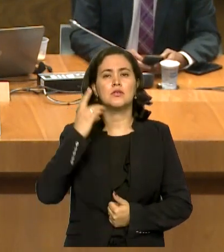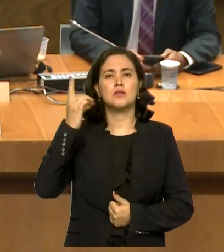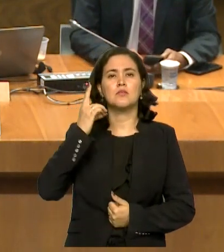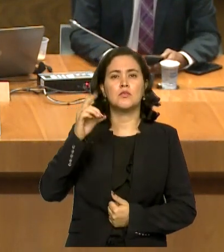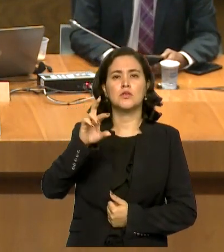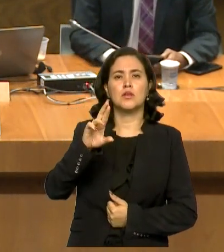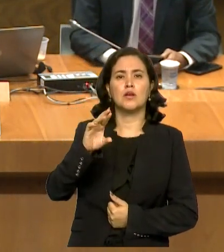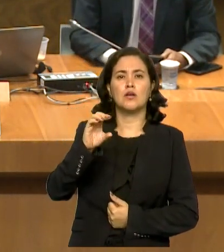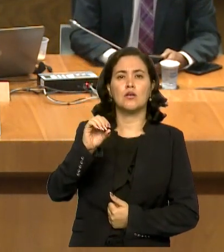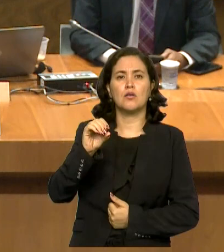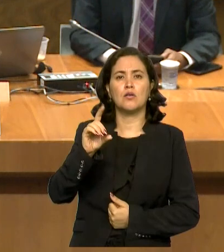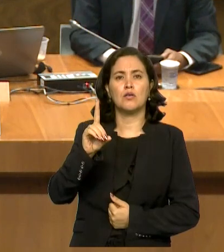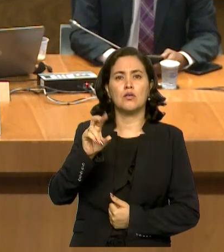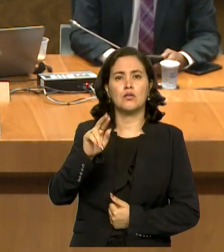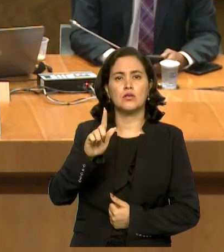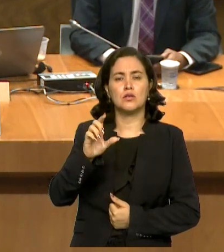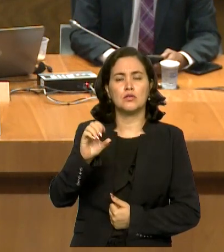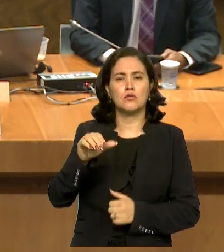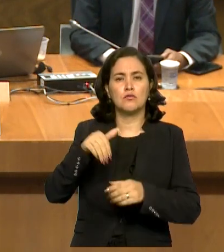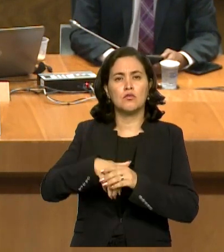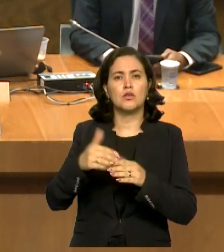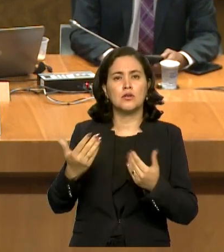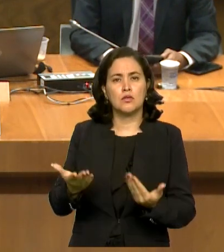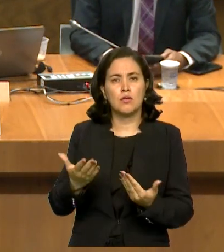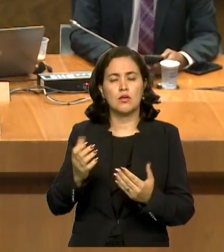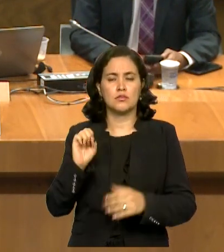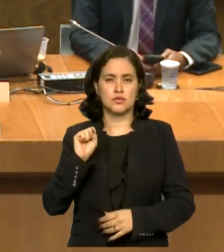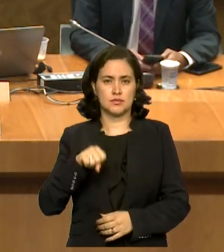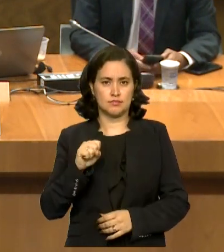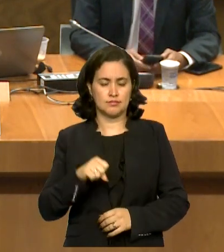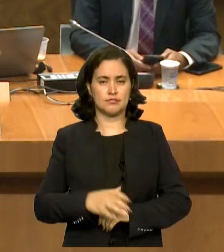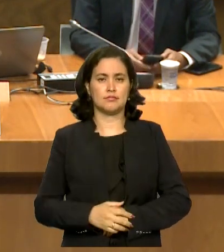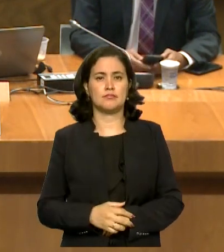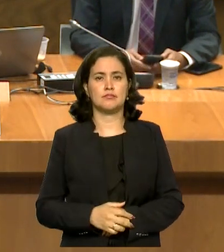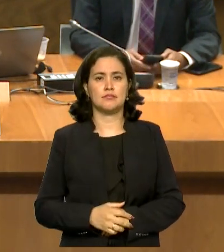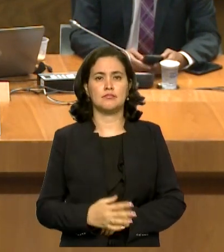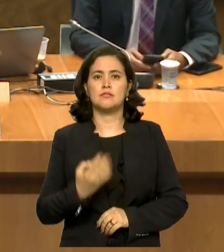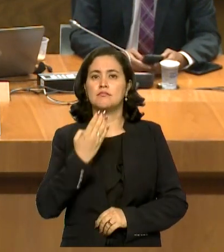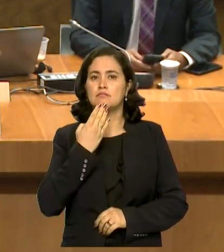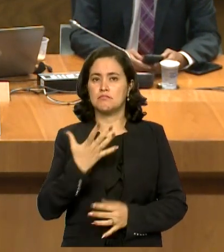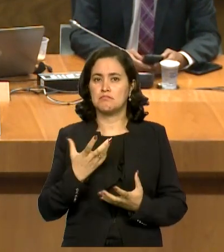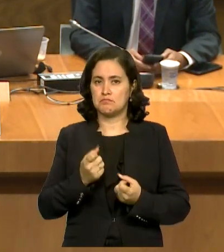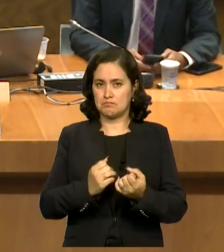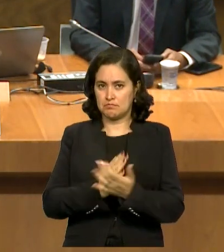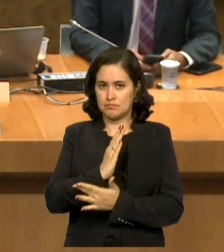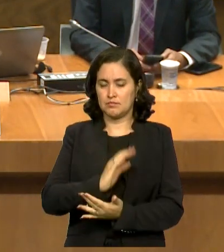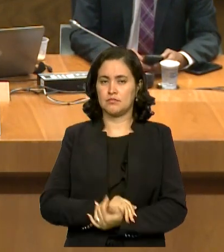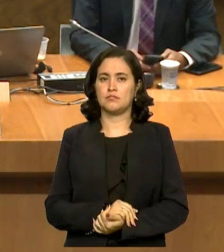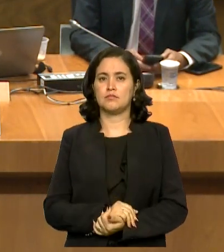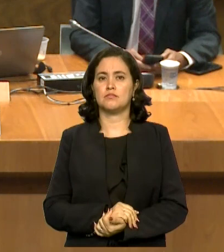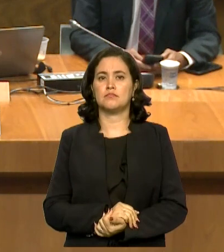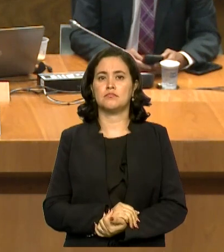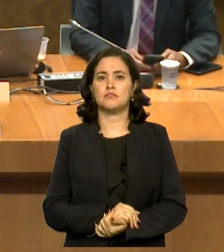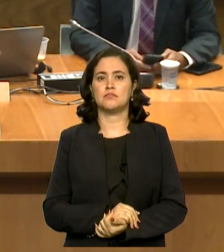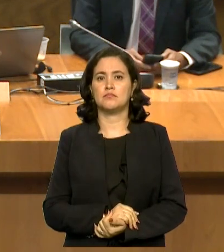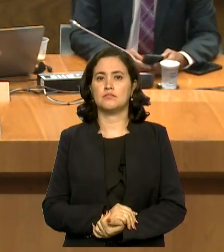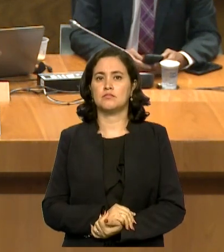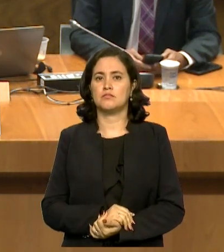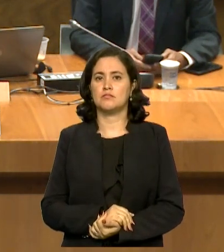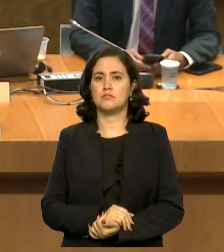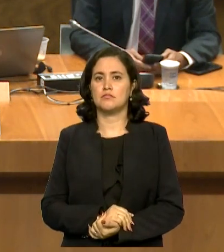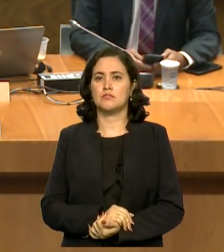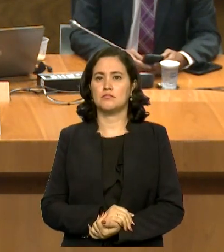Rodrigo Lago? De acordo, senhor presidente. Requerimentos aprovados. Deferidos.